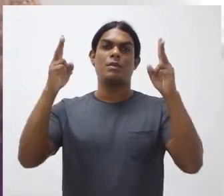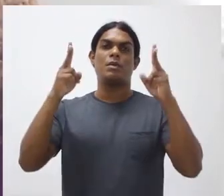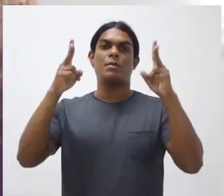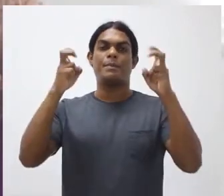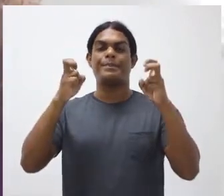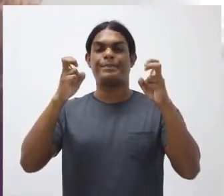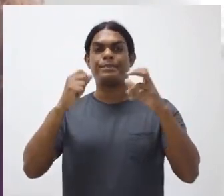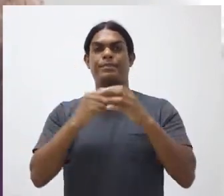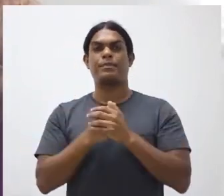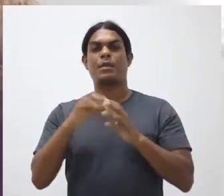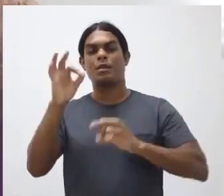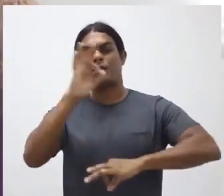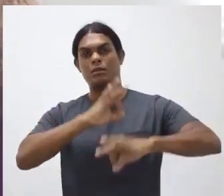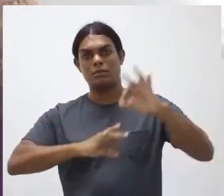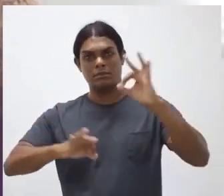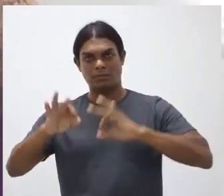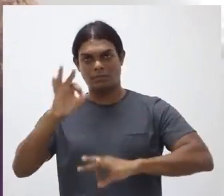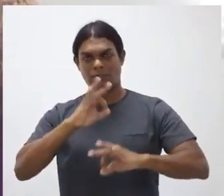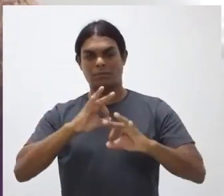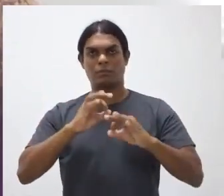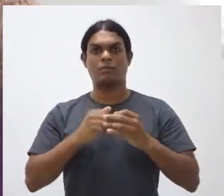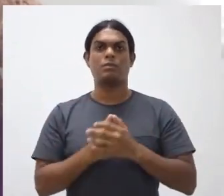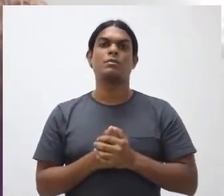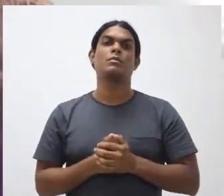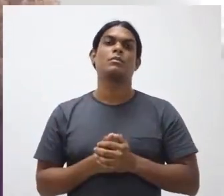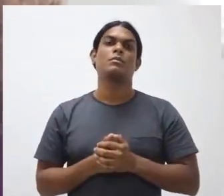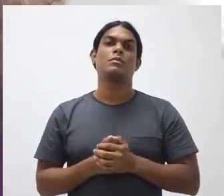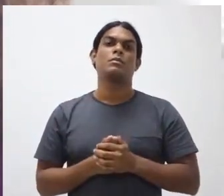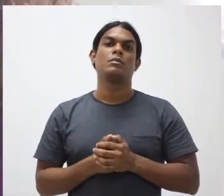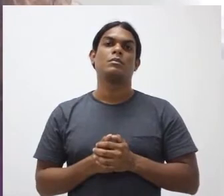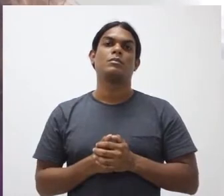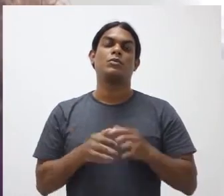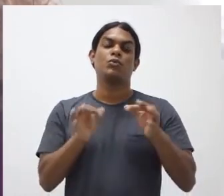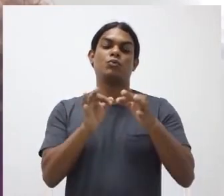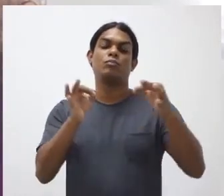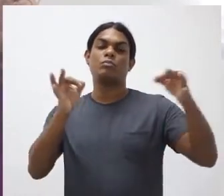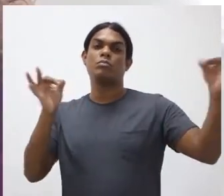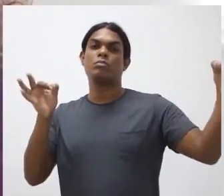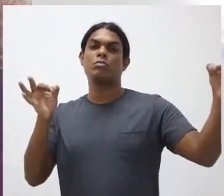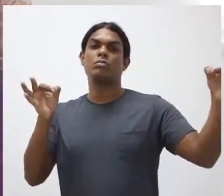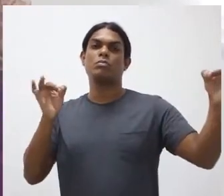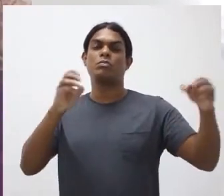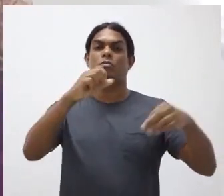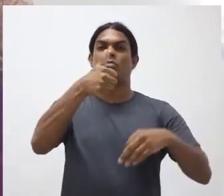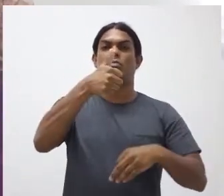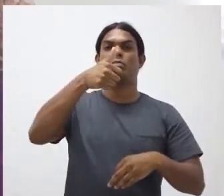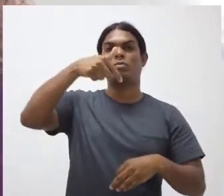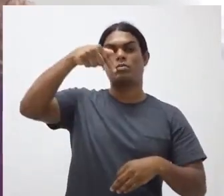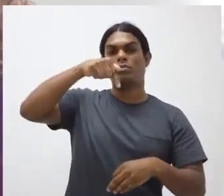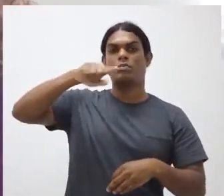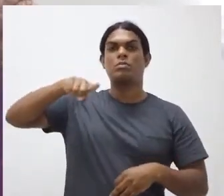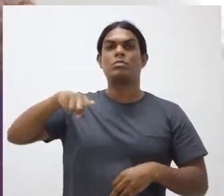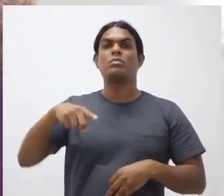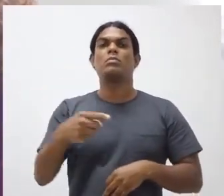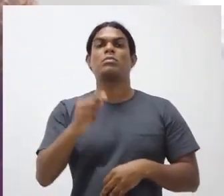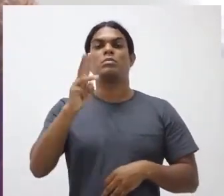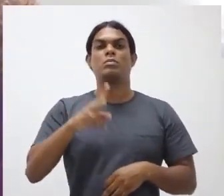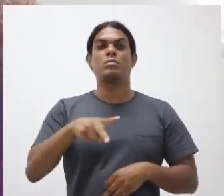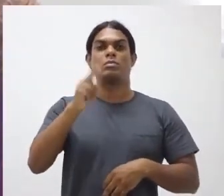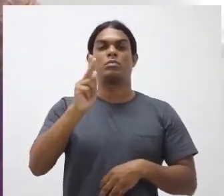Vejam a criticidade da infraestrutura que nós temos. Um trecho de 17.000 quilômetros custa